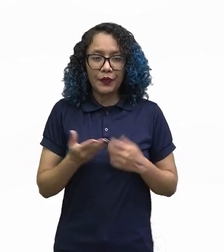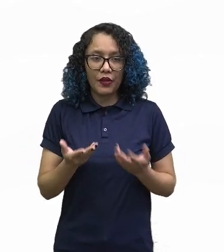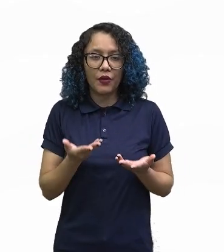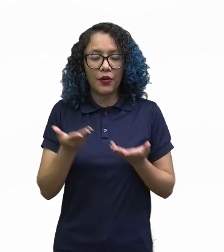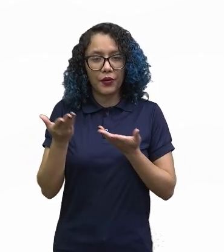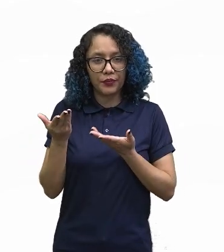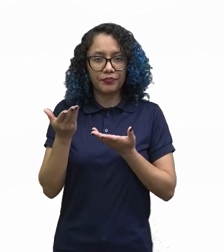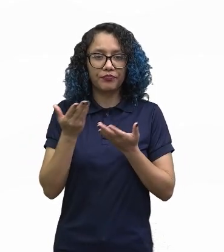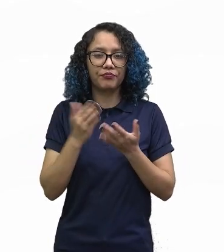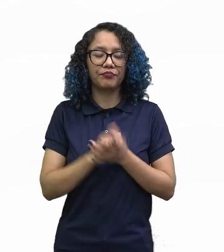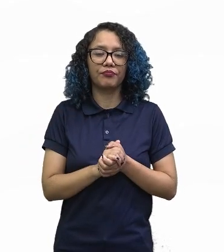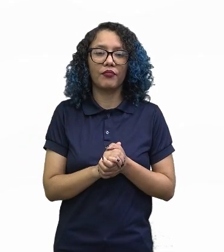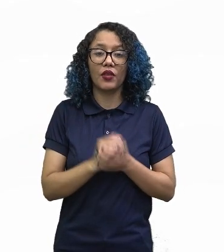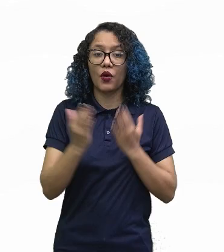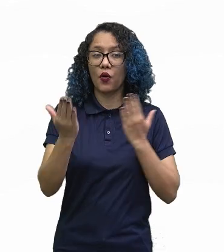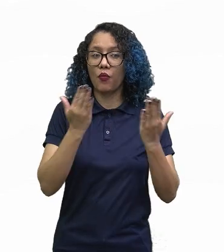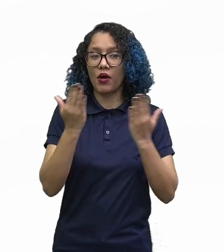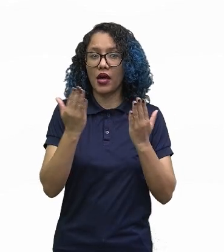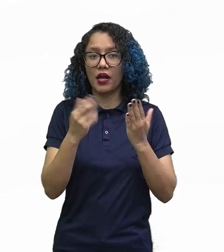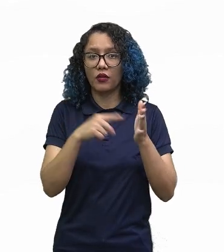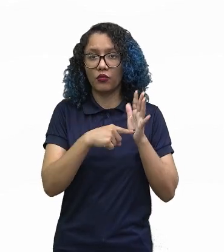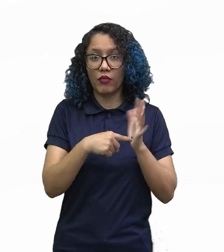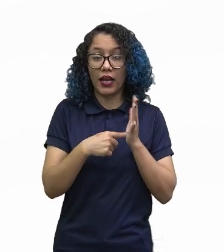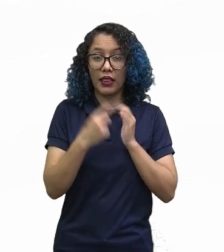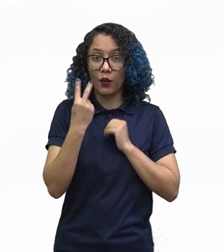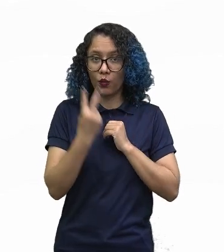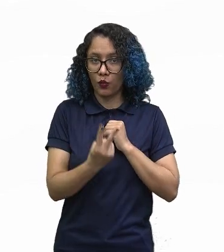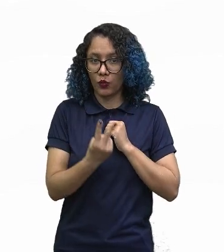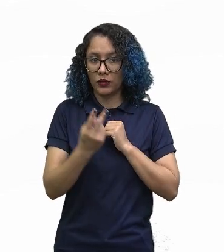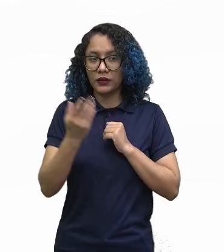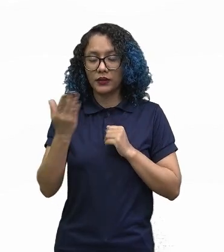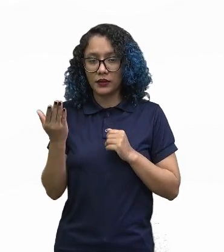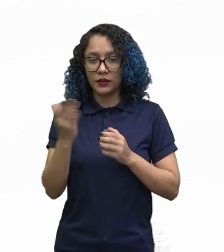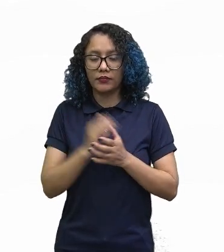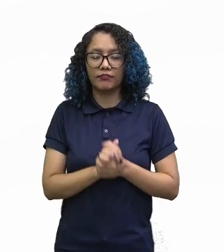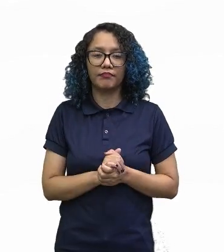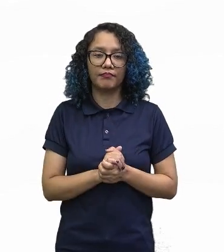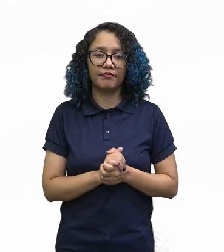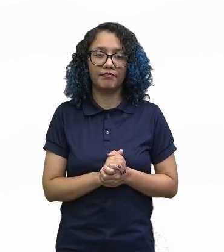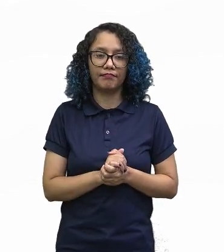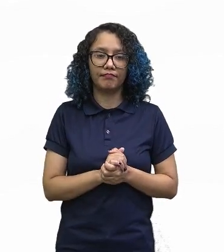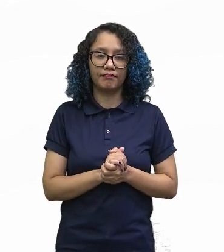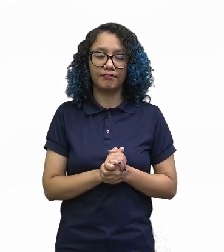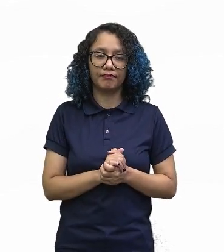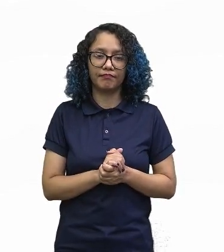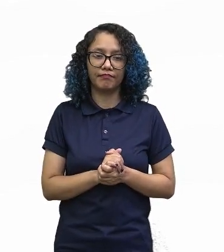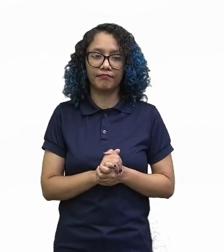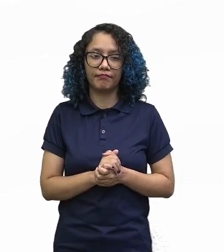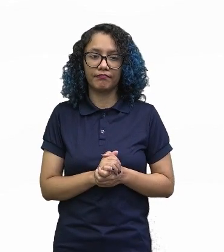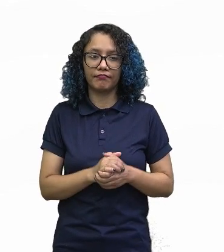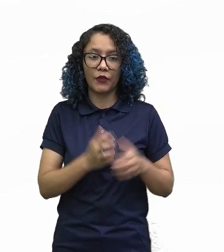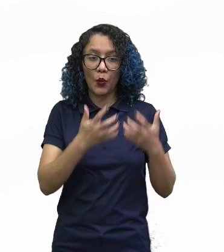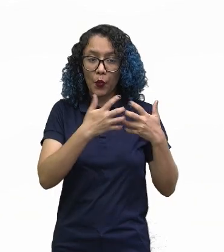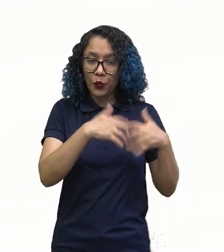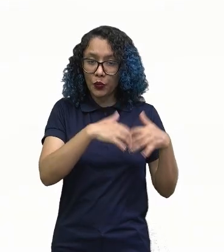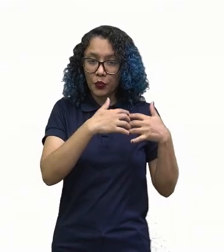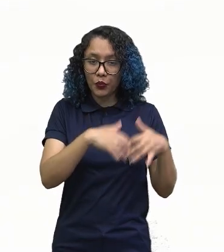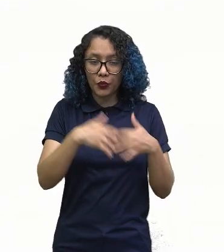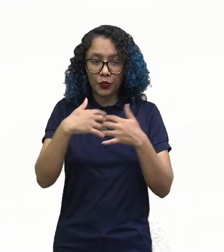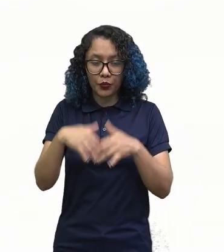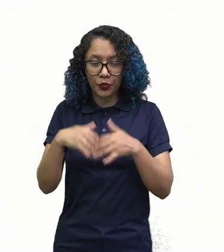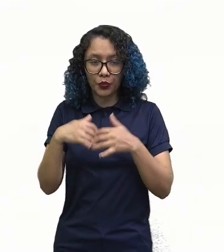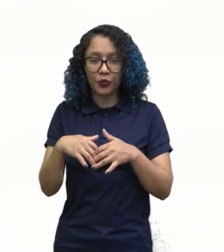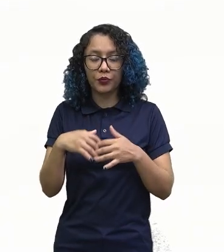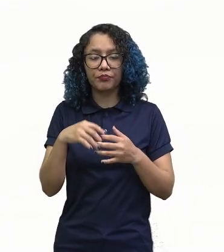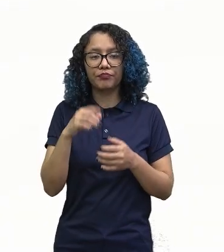aqui, comparando duas máquinas térmicas que estão trabalhando entre duas fontes de calor. Uma a